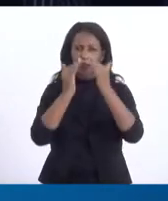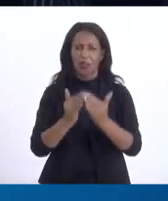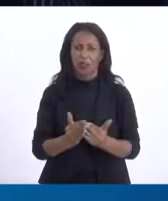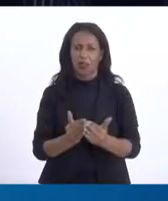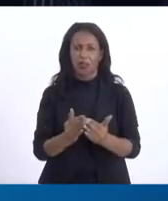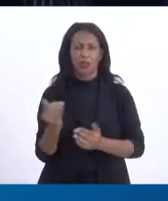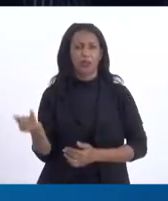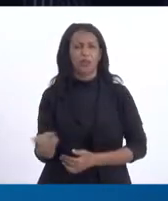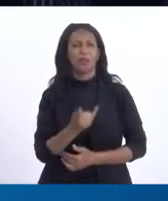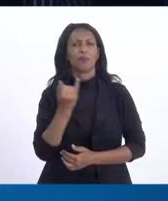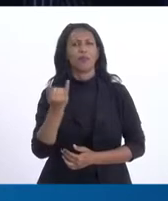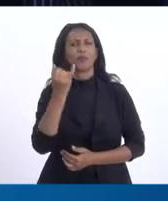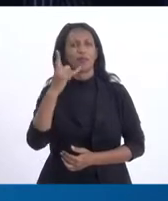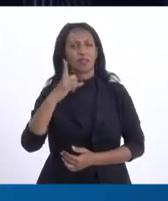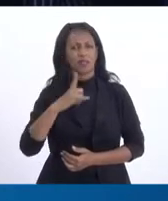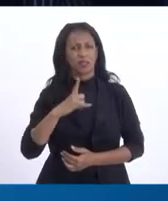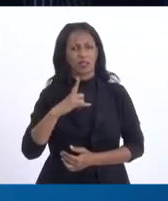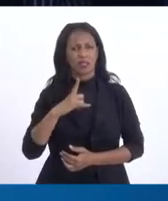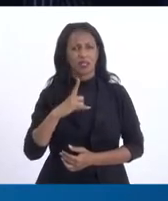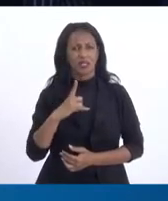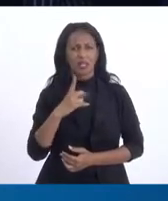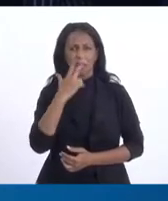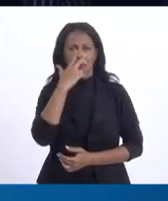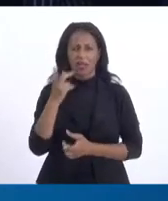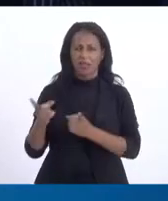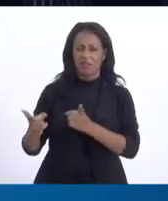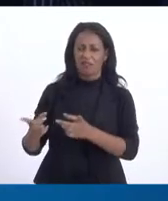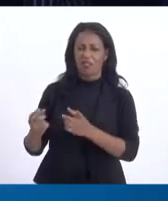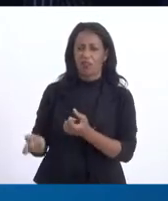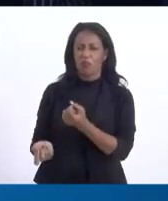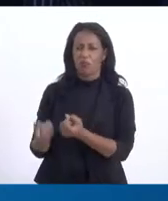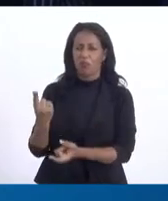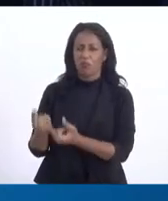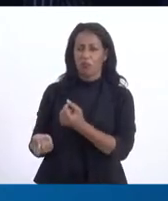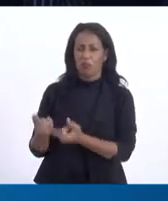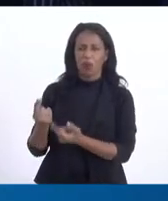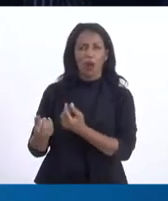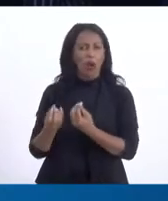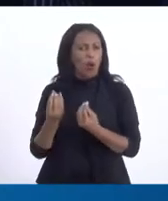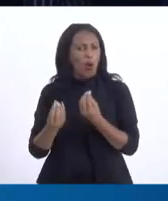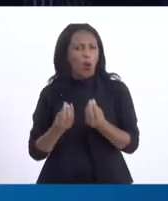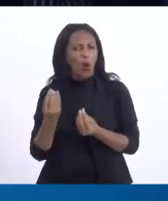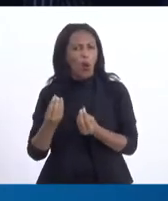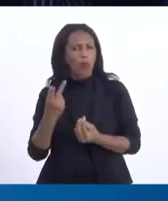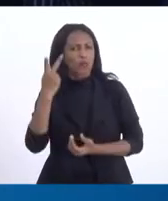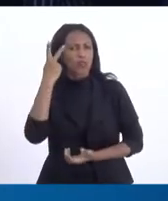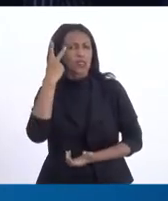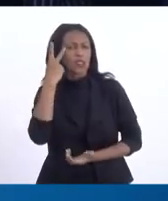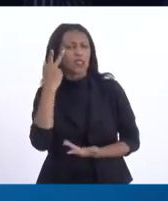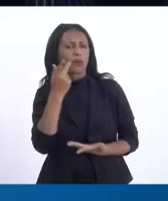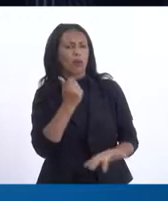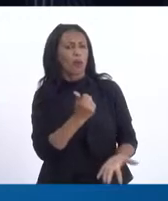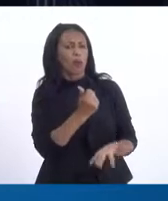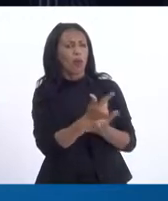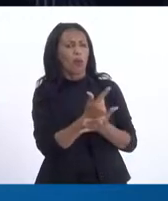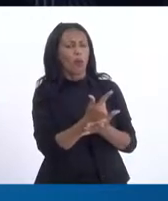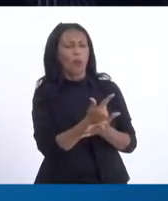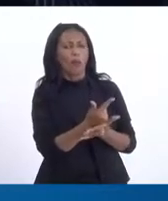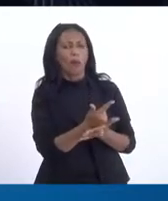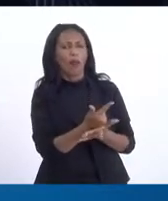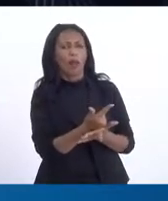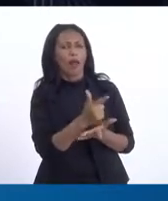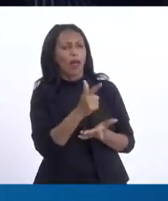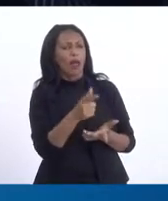e importância que tem, uma carrocinha de pipoca, como se pudesse em São Paulo comprar algumas centenas